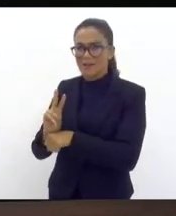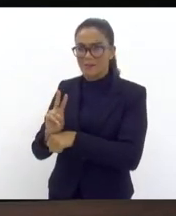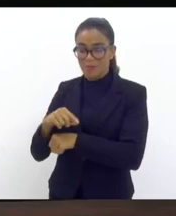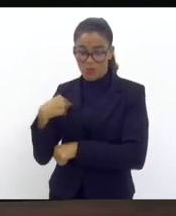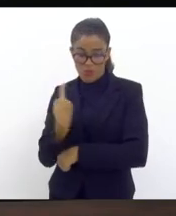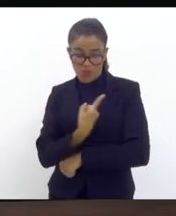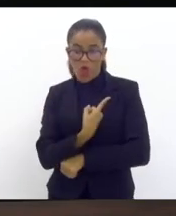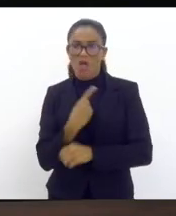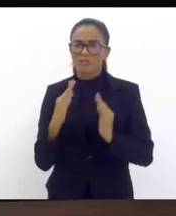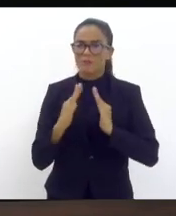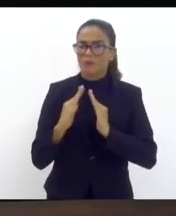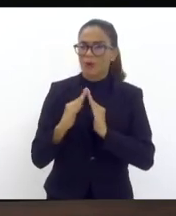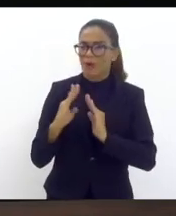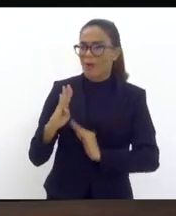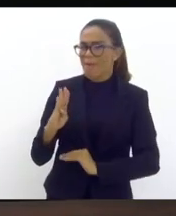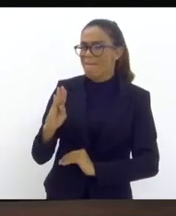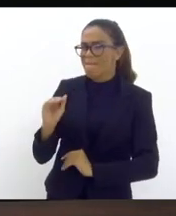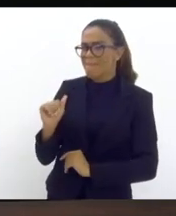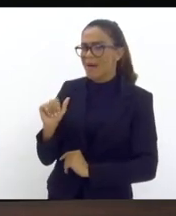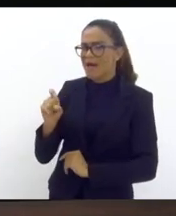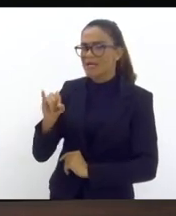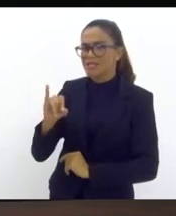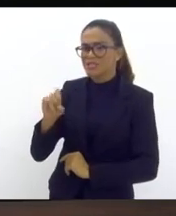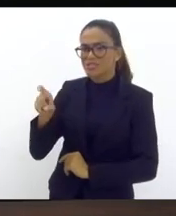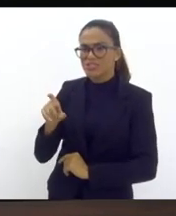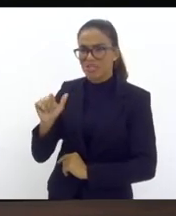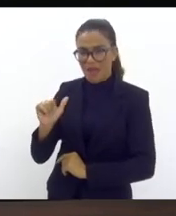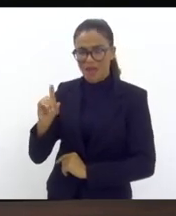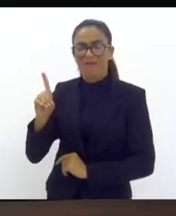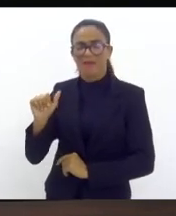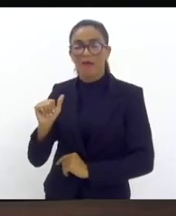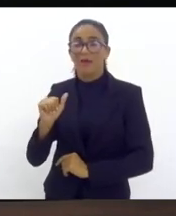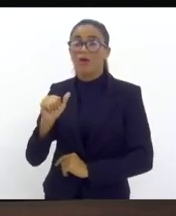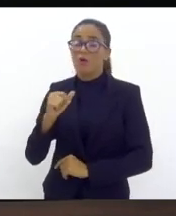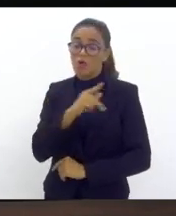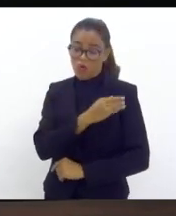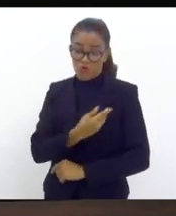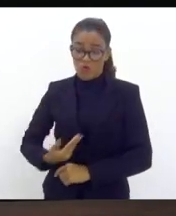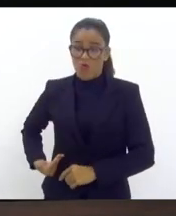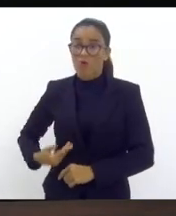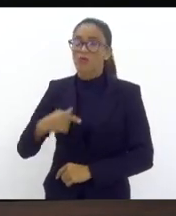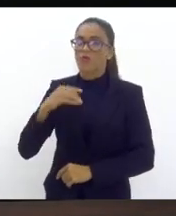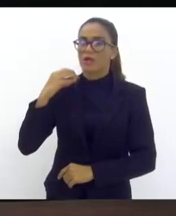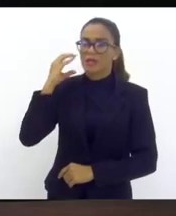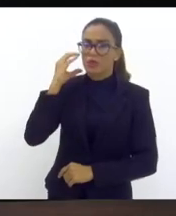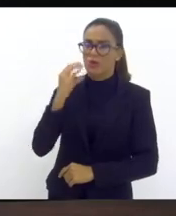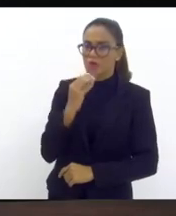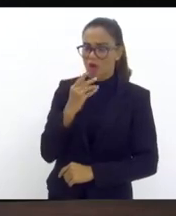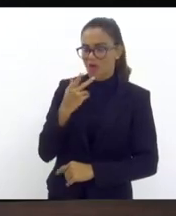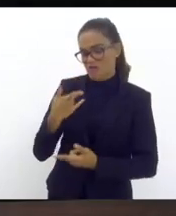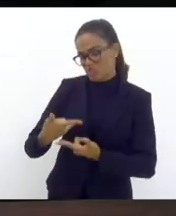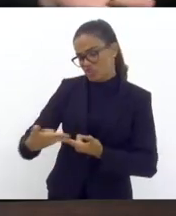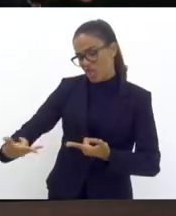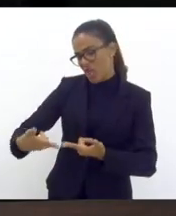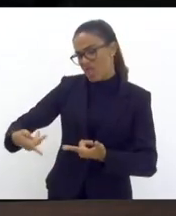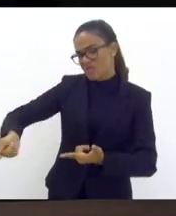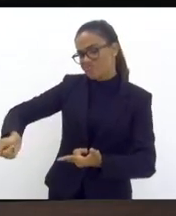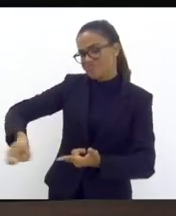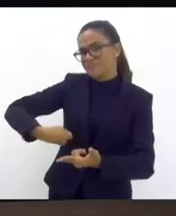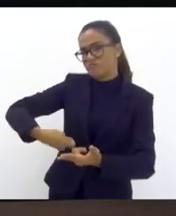que somos da Baixada Fluminense o governador fez a parte dele que ele pegou aquele cheques milionários